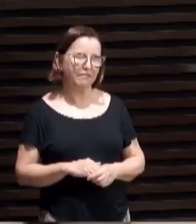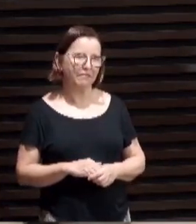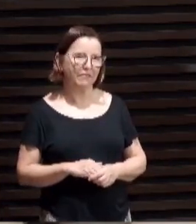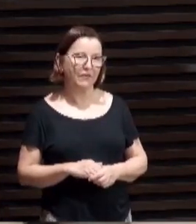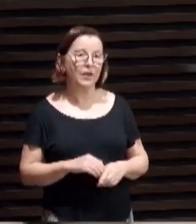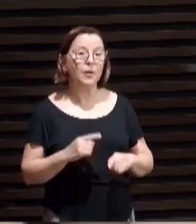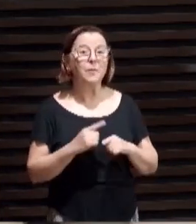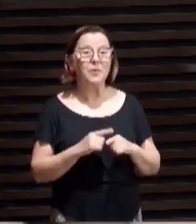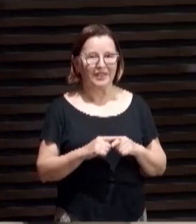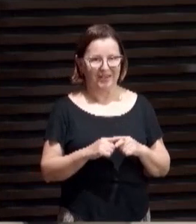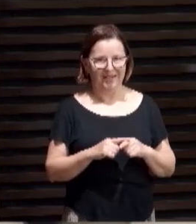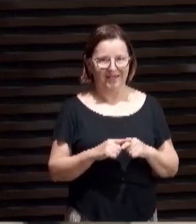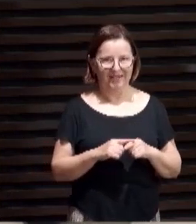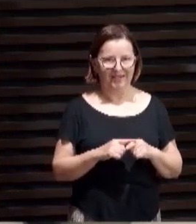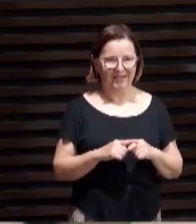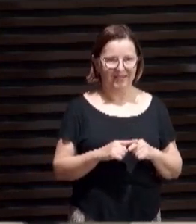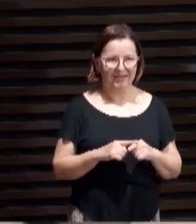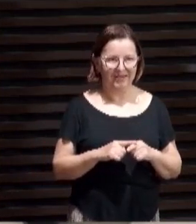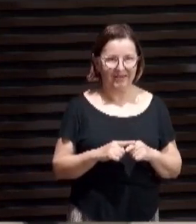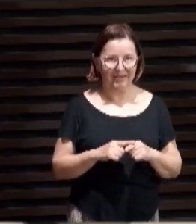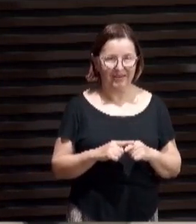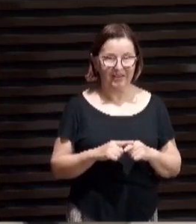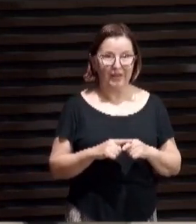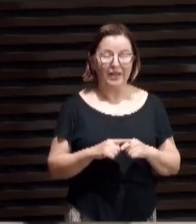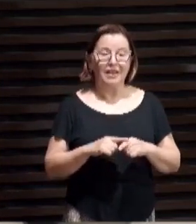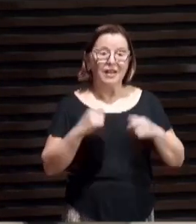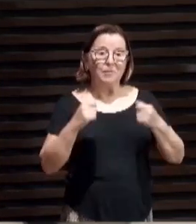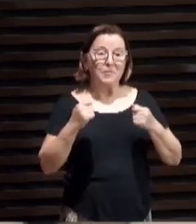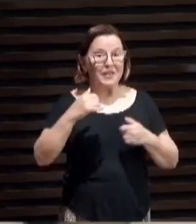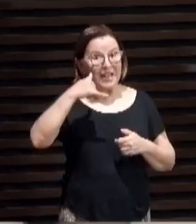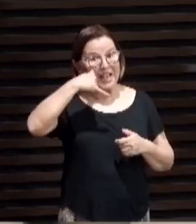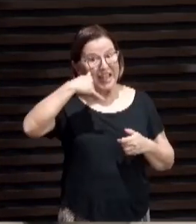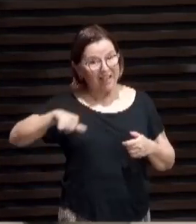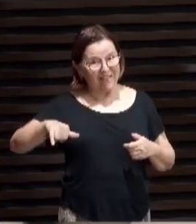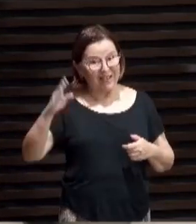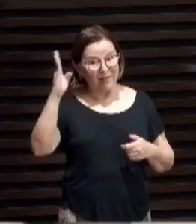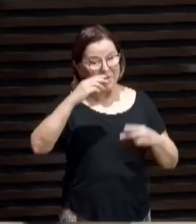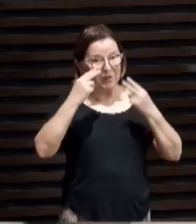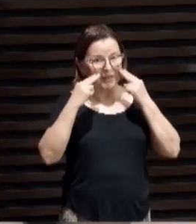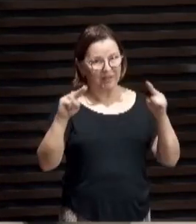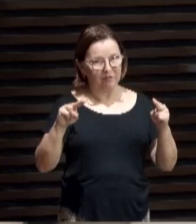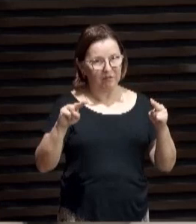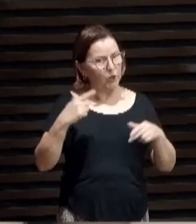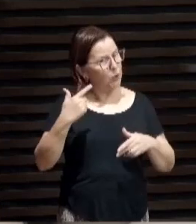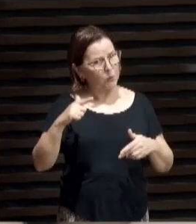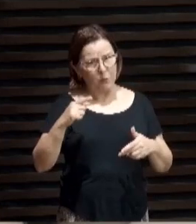Nós temos que nos livrar até da aparência do mal. Não que houvesse problema eu levá-la,